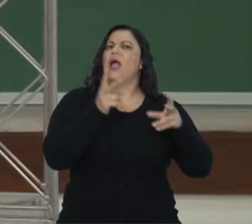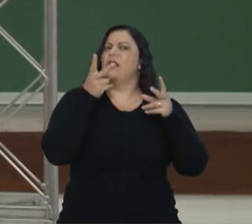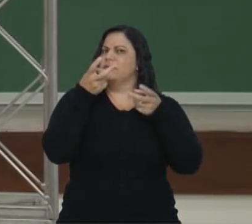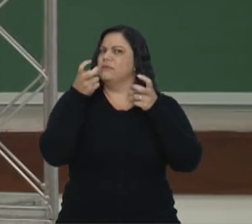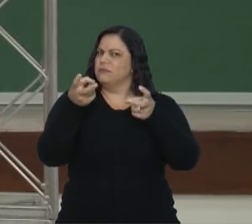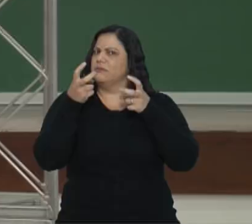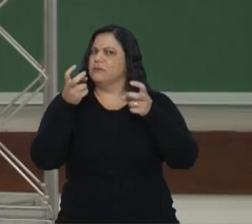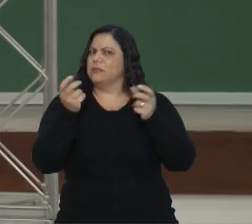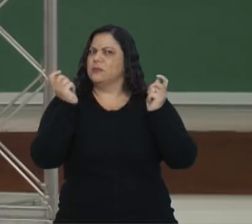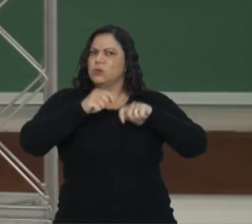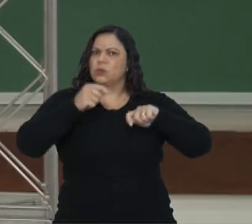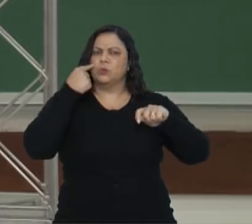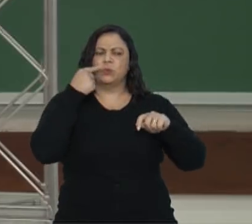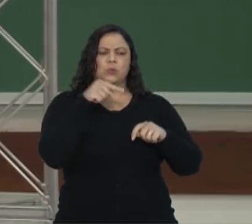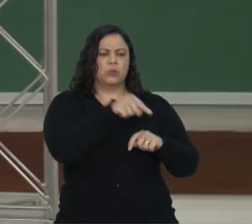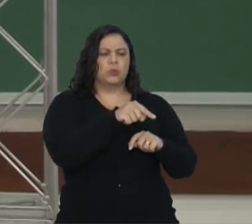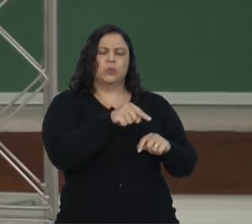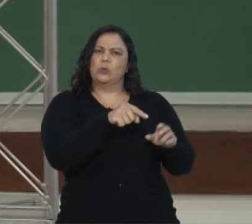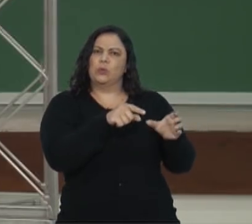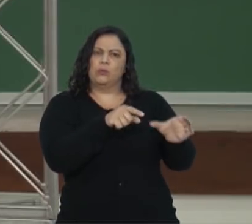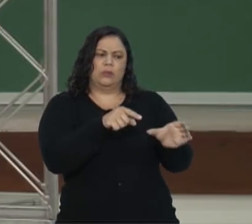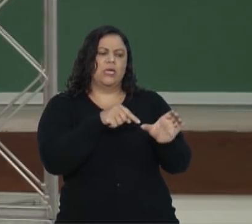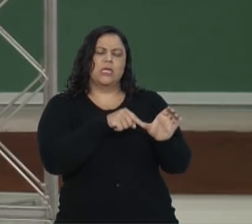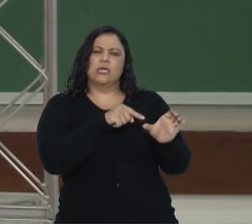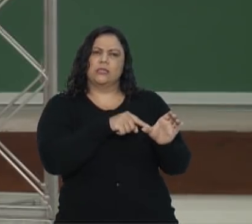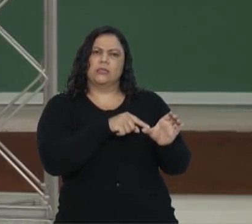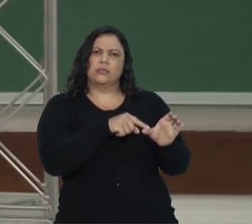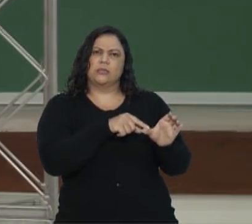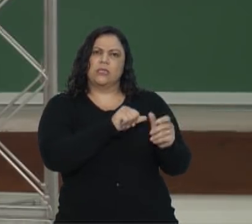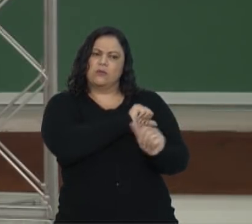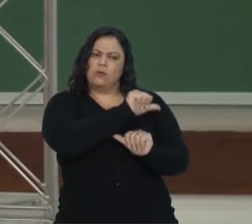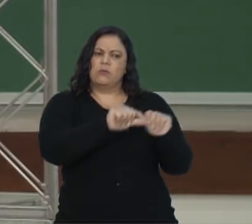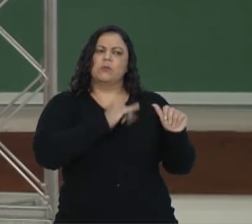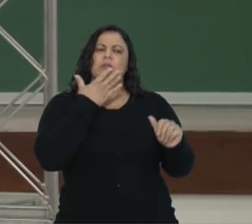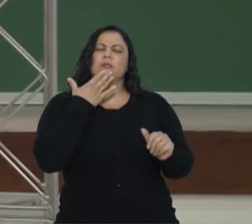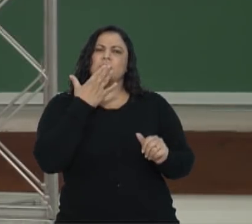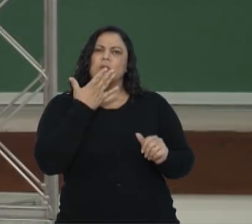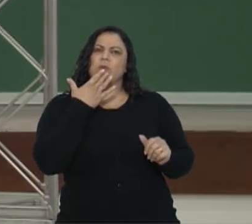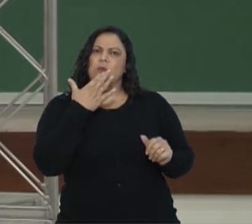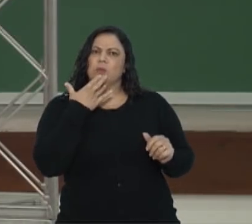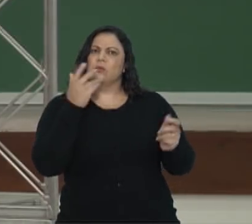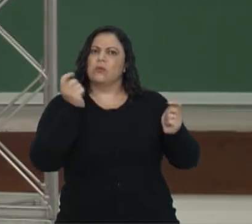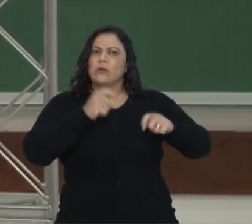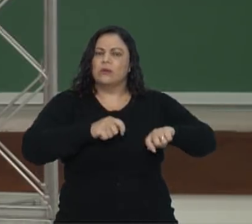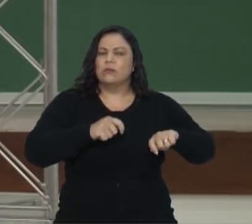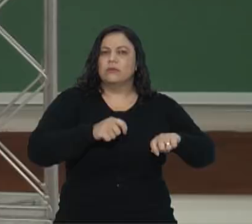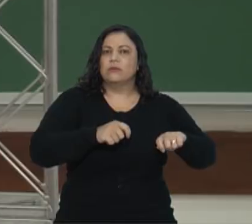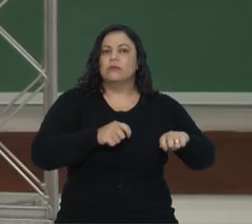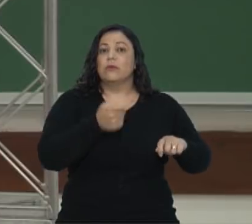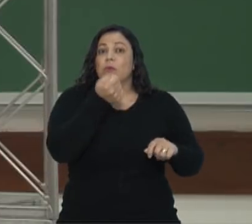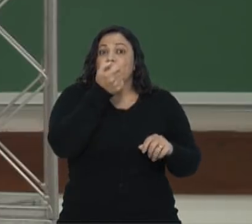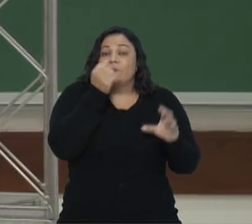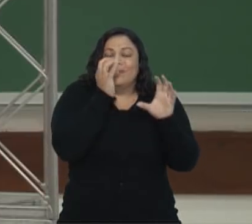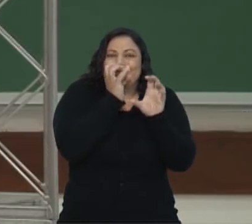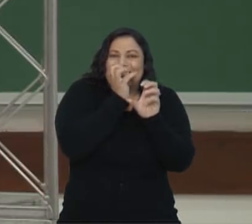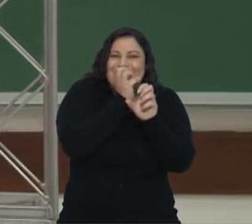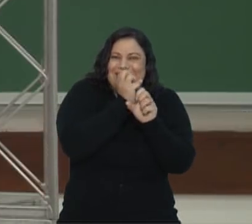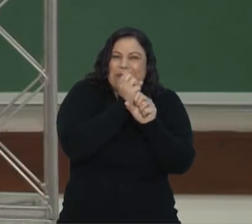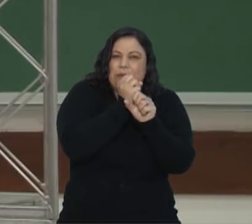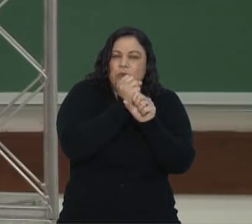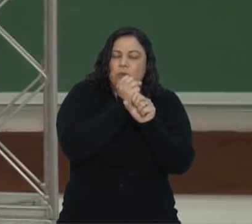percebeu como ela vai ficando, vai mudando a sua coloração, ela vai ficando um pouquinho mais